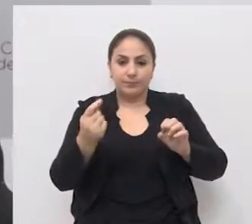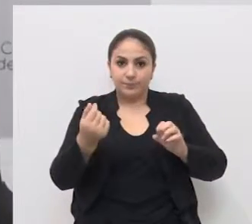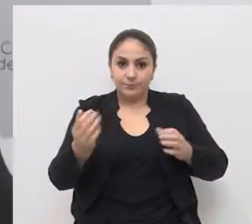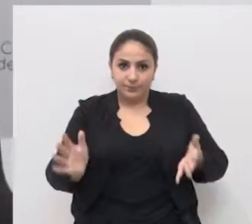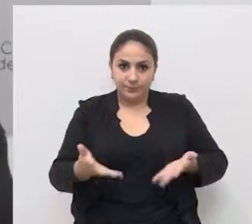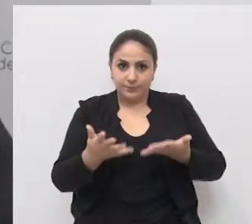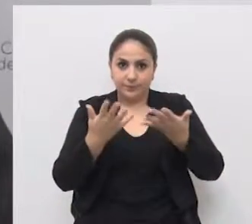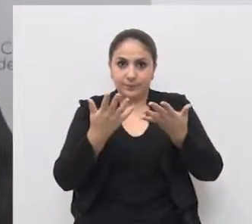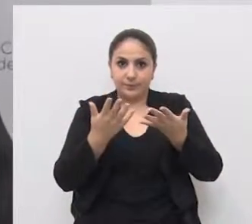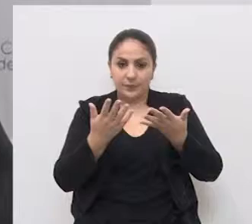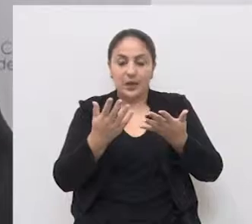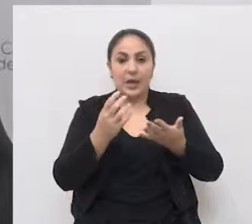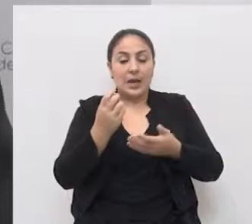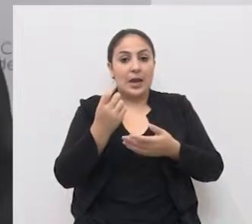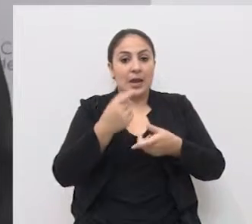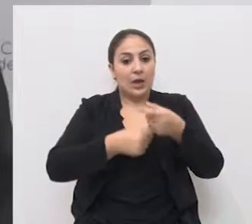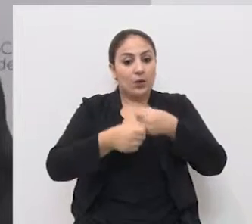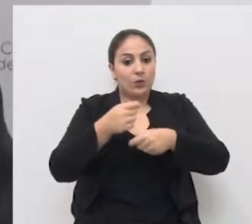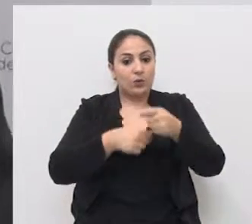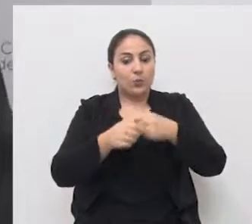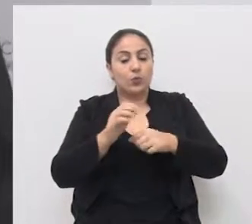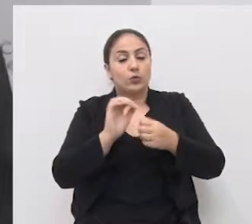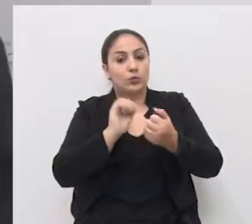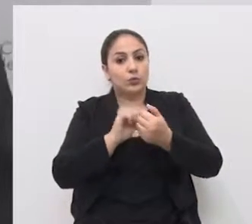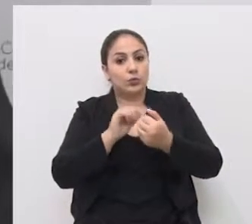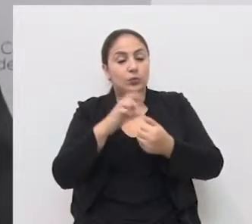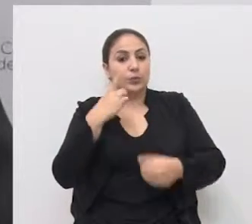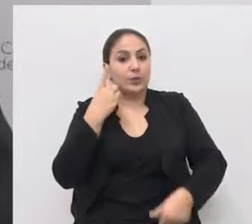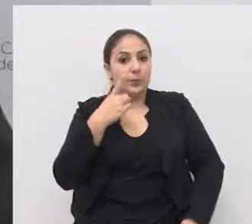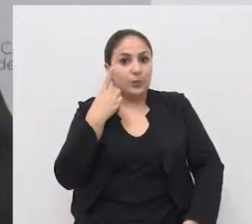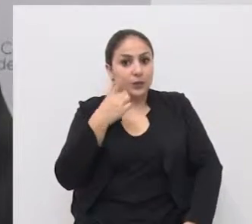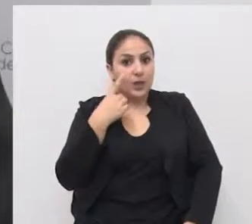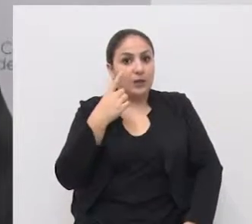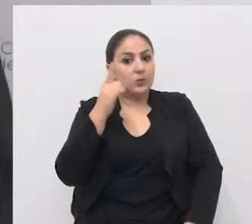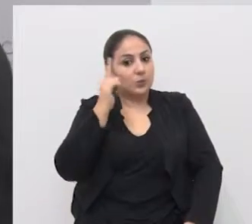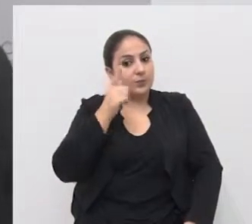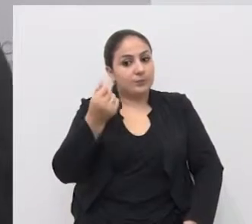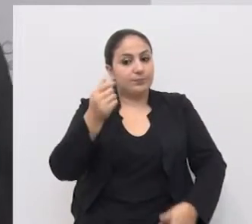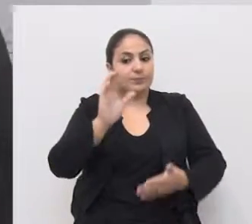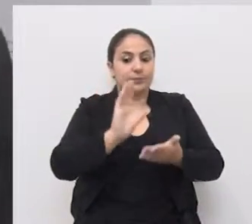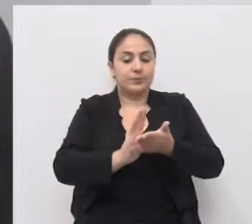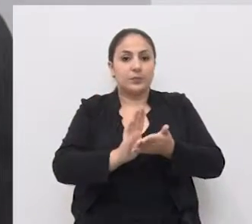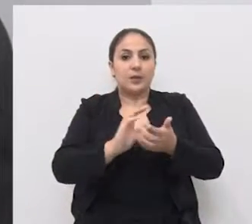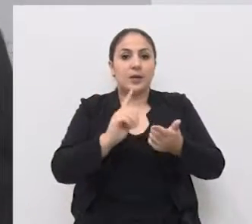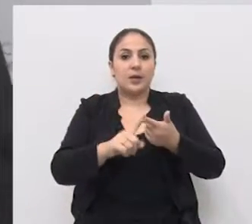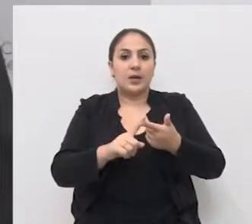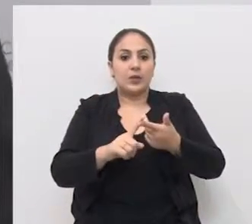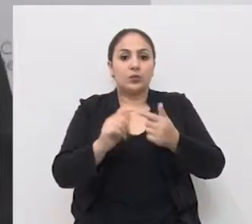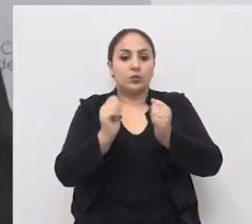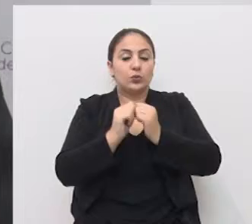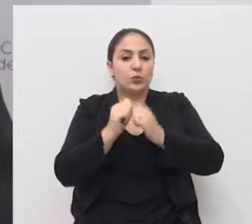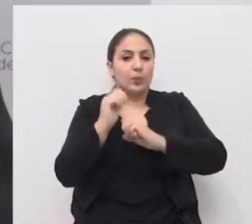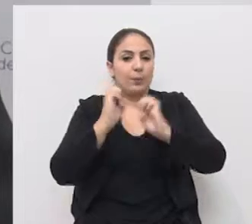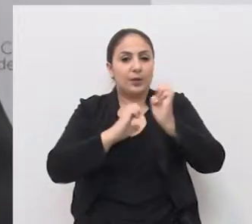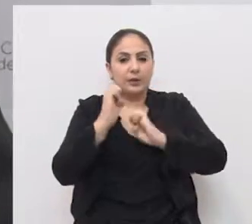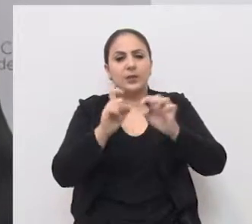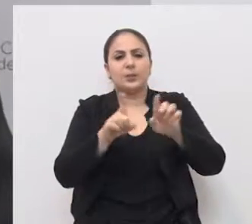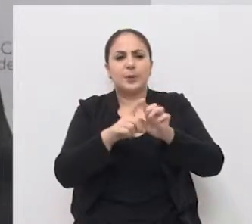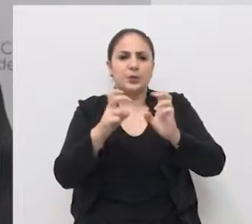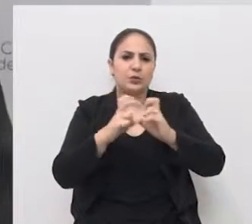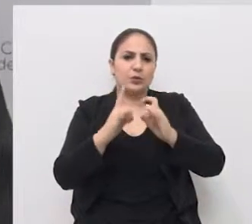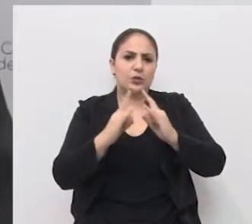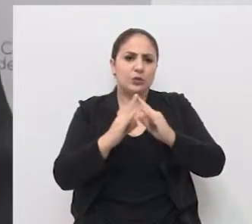incentivo econômico para que eles, junto com deputados, consigam emendas para os eventos e também empresários